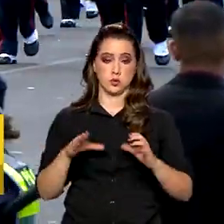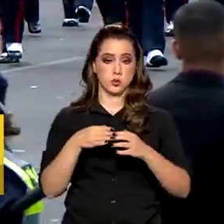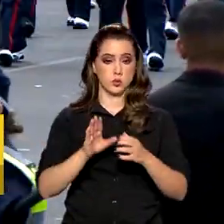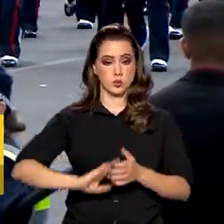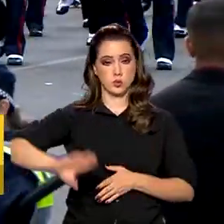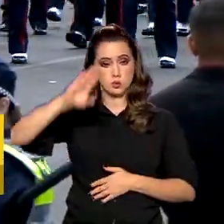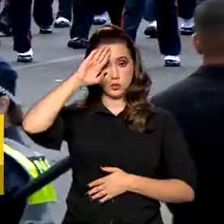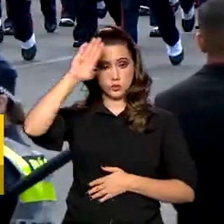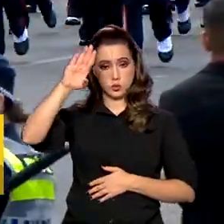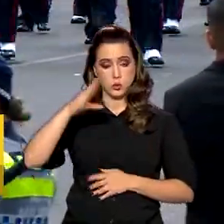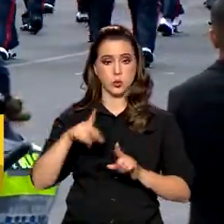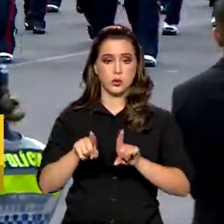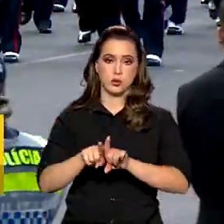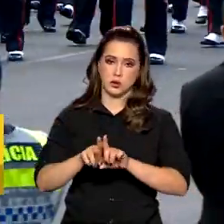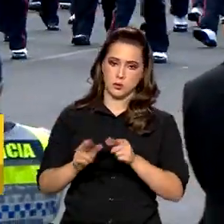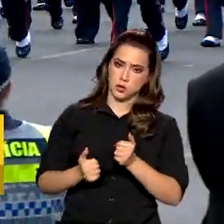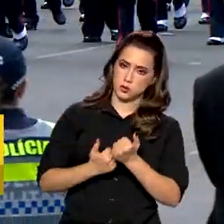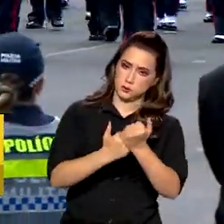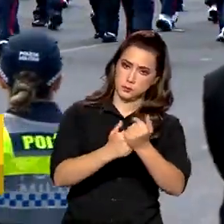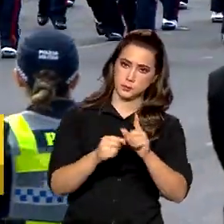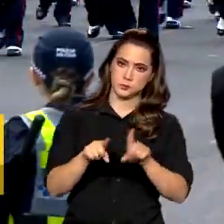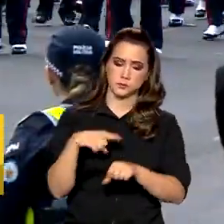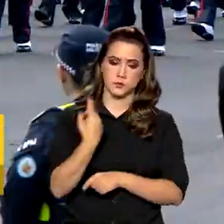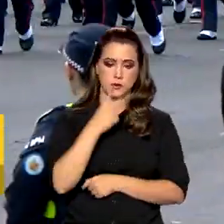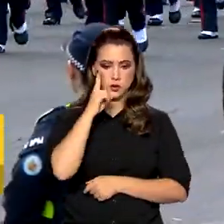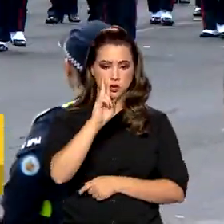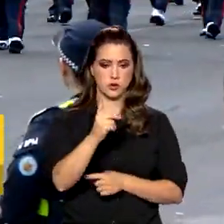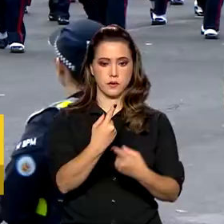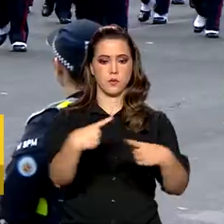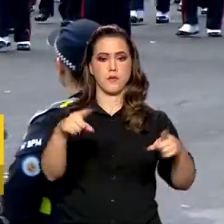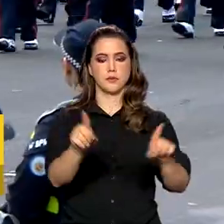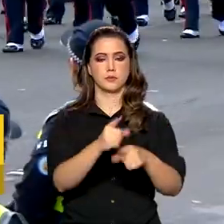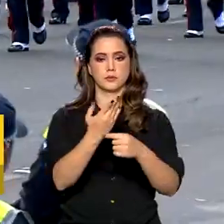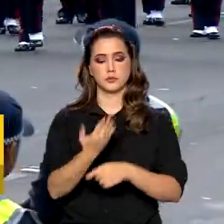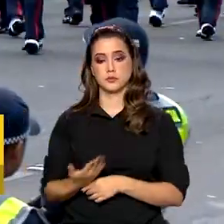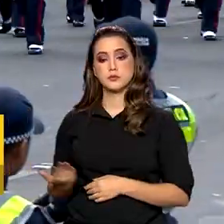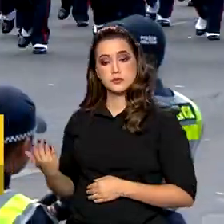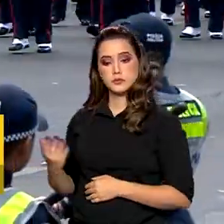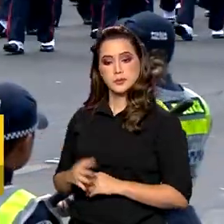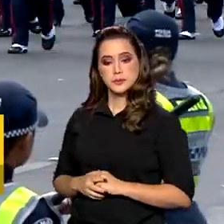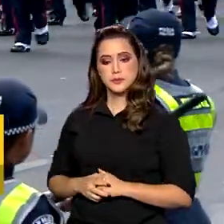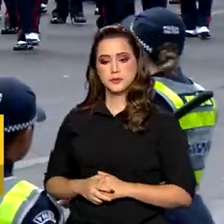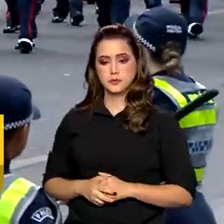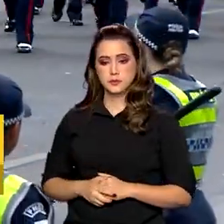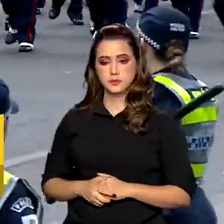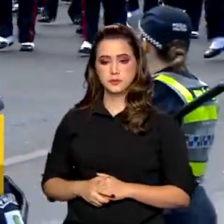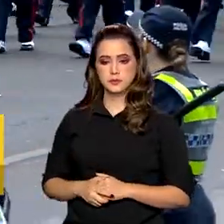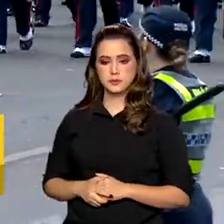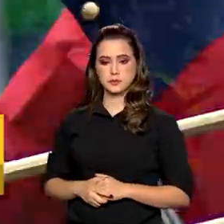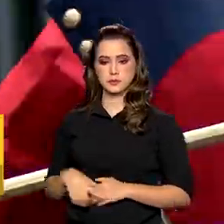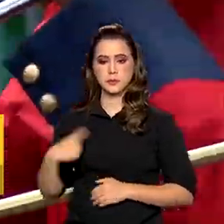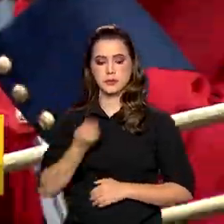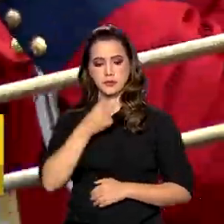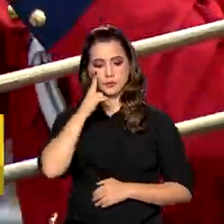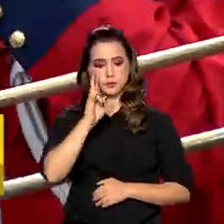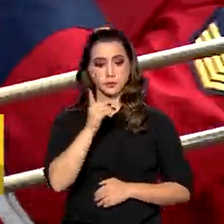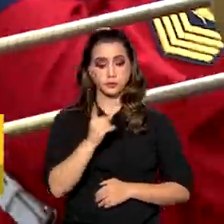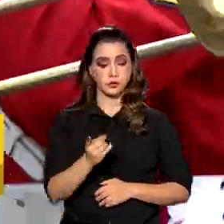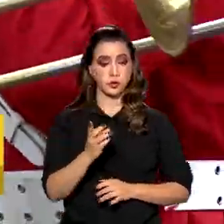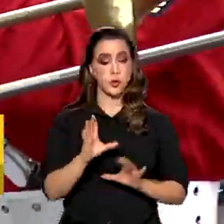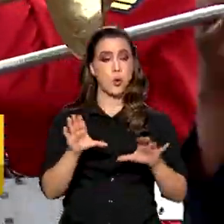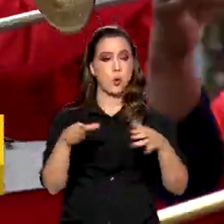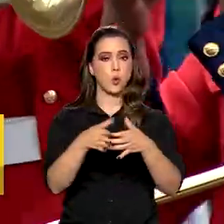das Forças Auxiliares, e agora a gente vê uma banda. Isso, agora podemos acompanhar a banda dos Fuzileiros Navais. Essa banda